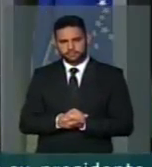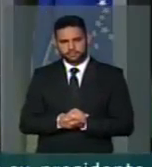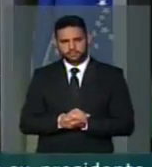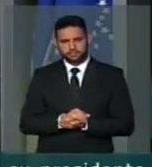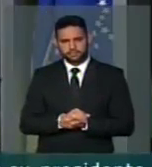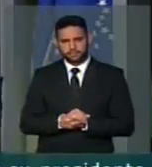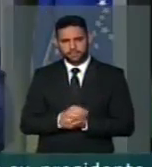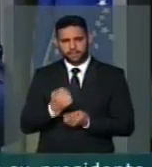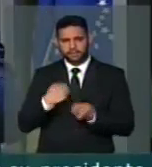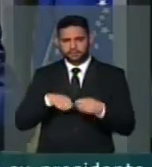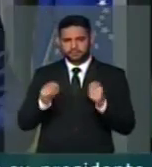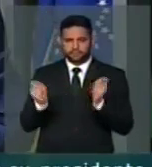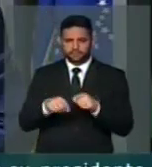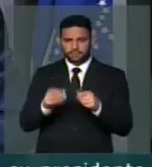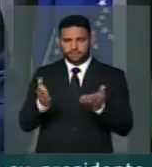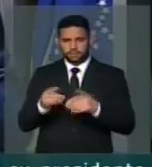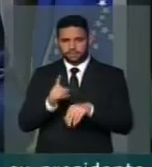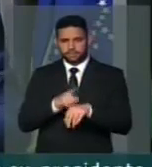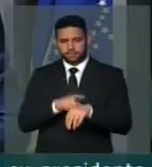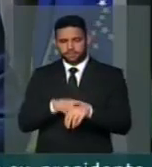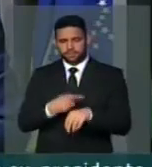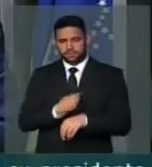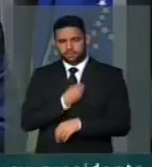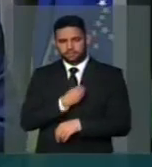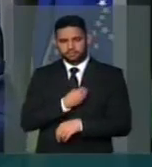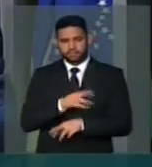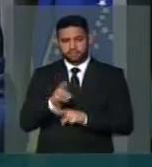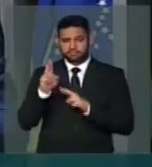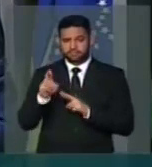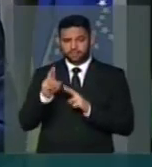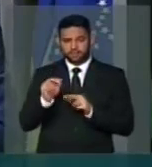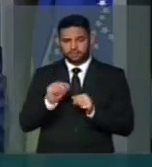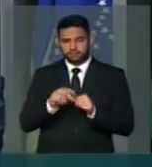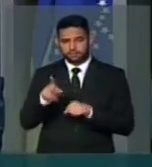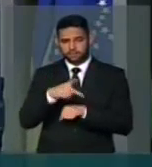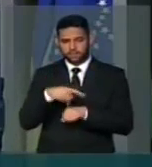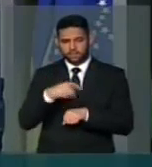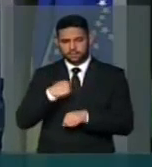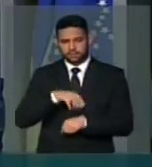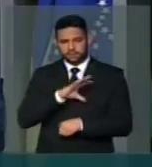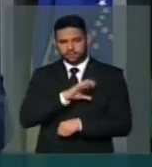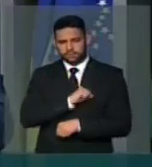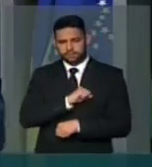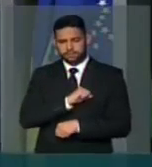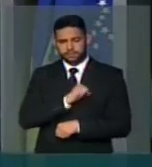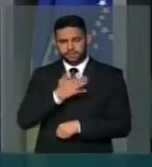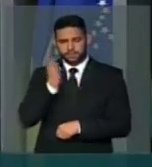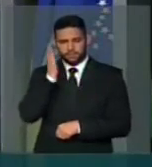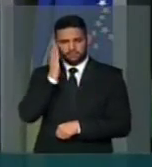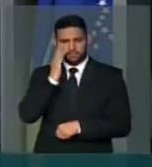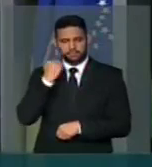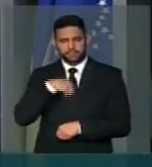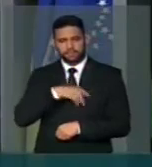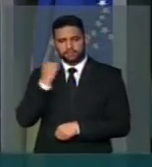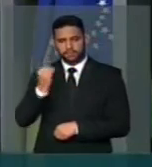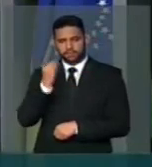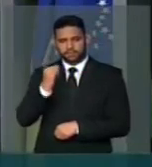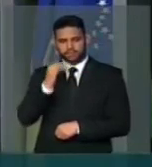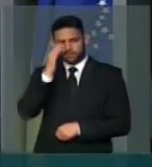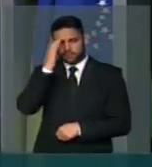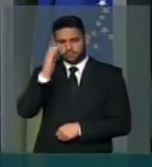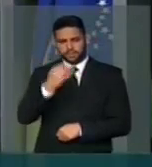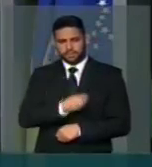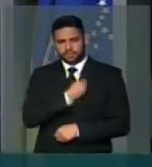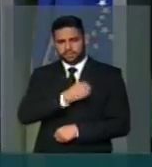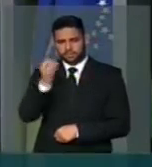a gente possa exatamente nesse momento ter uma luz de esperança num país que todos nós amamos e sabemos da referência e do respeito que o Senhor